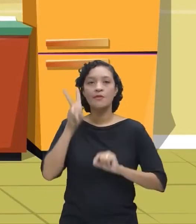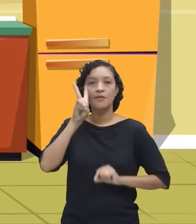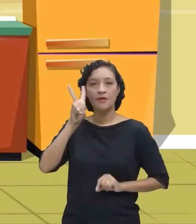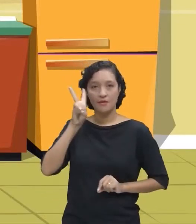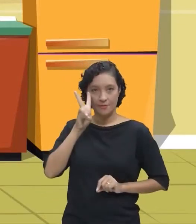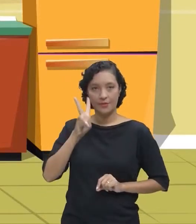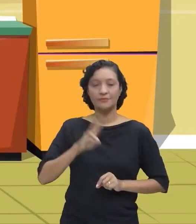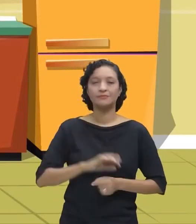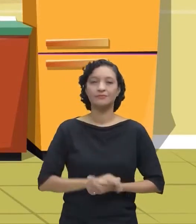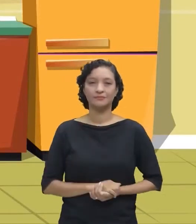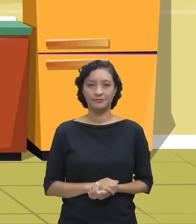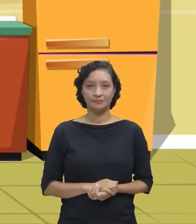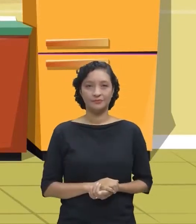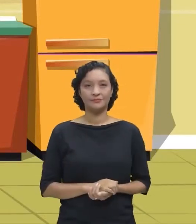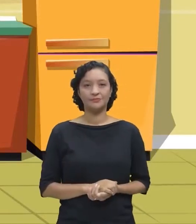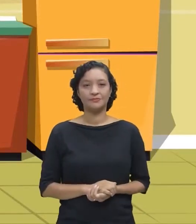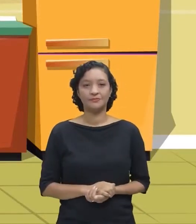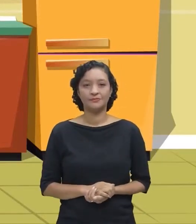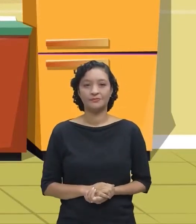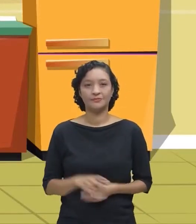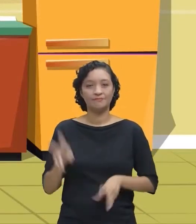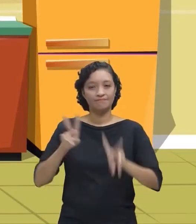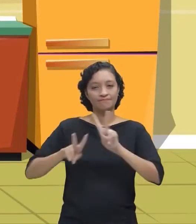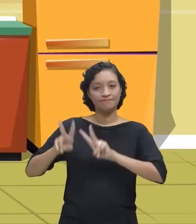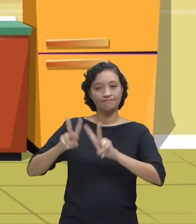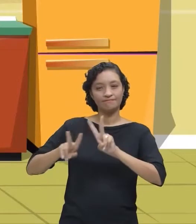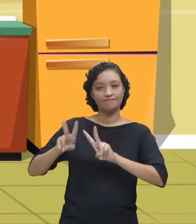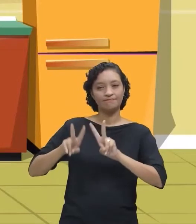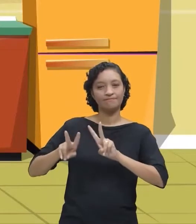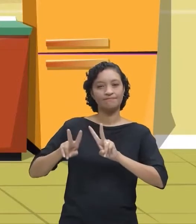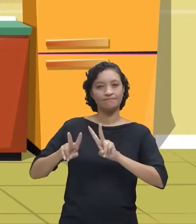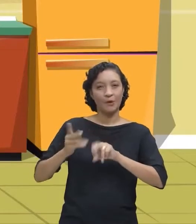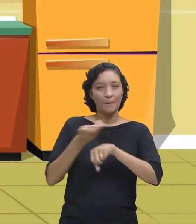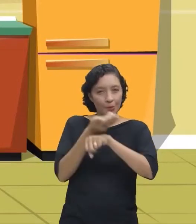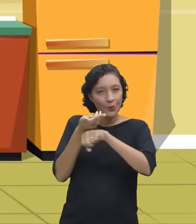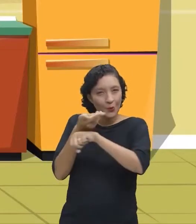o cilindro. Olhem aí, procurem, procurem.